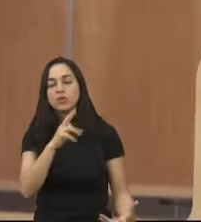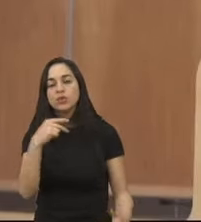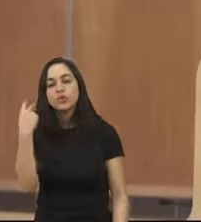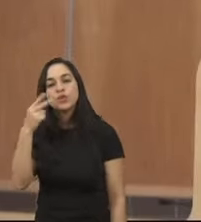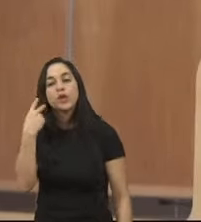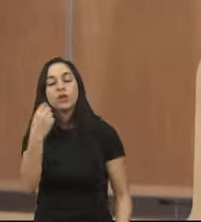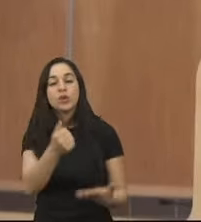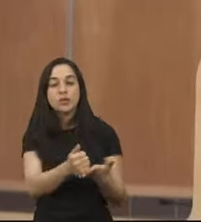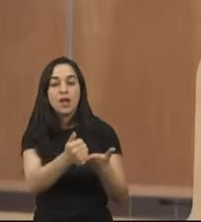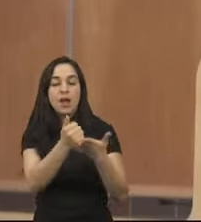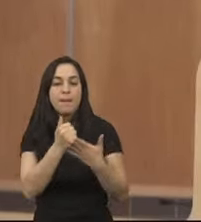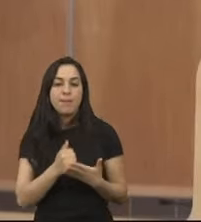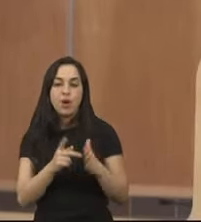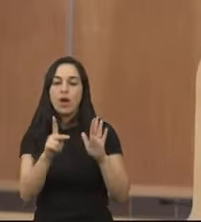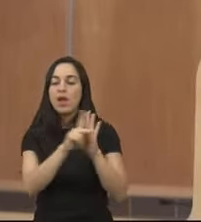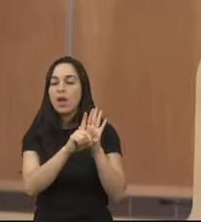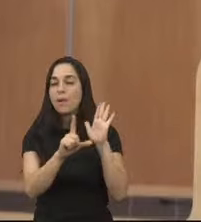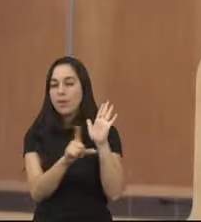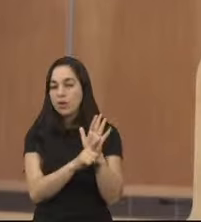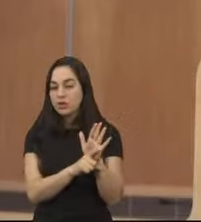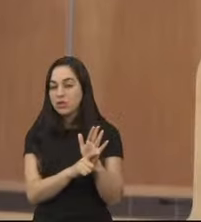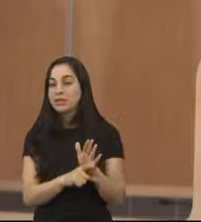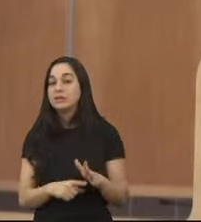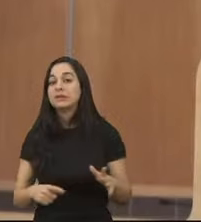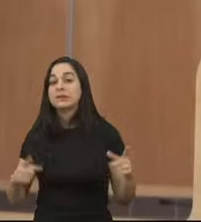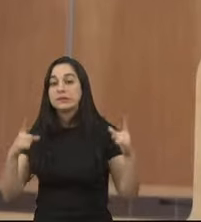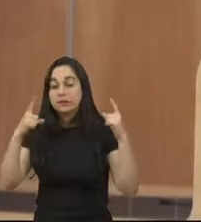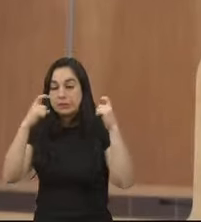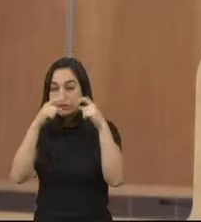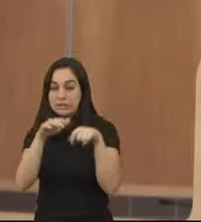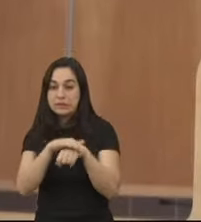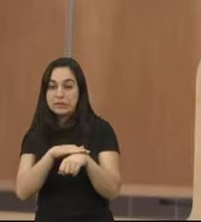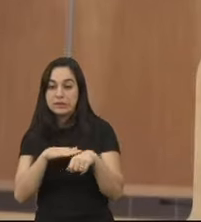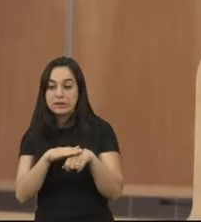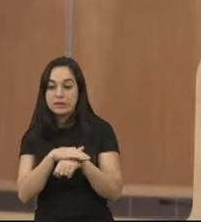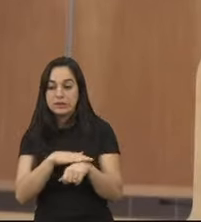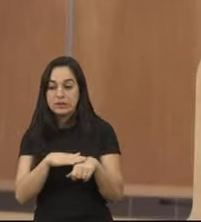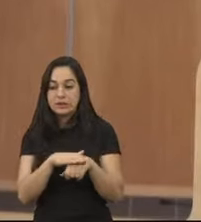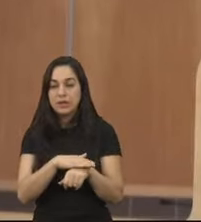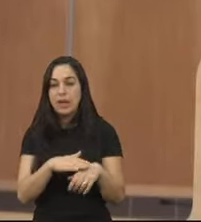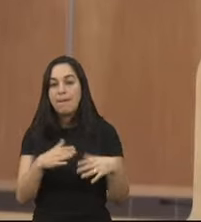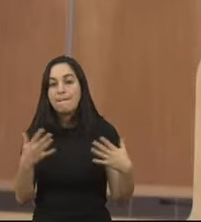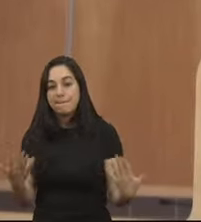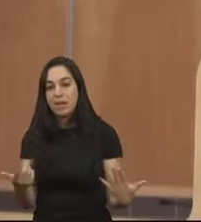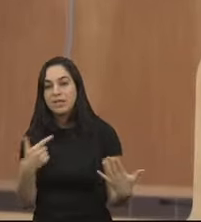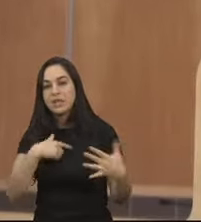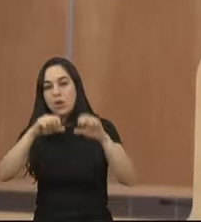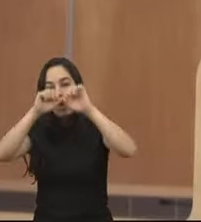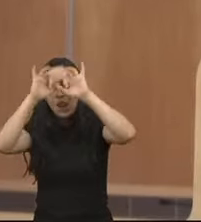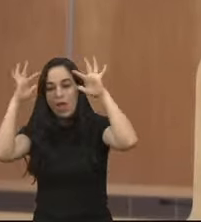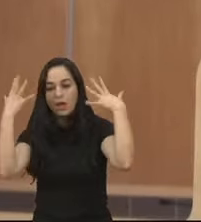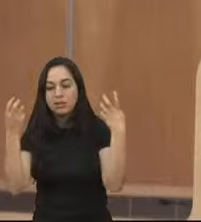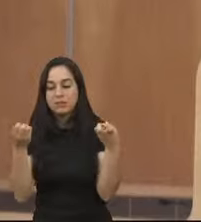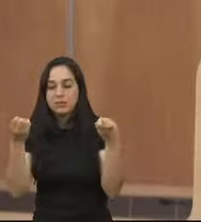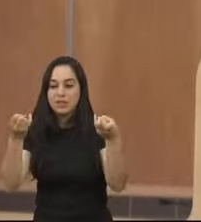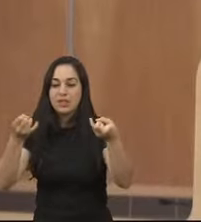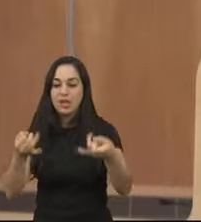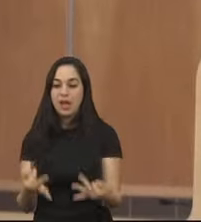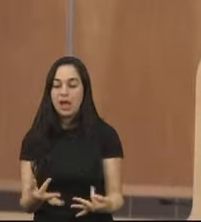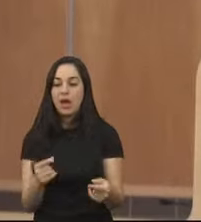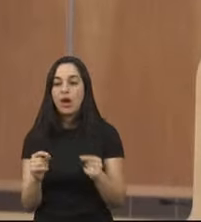É um projeto que é bastante polêmico, se a pessoa, de repente, não lê todo o projeto. Mas deixar aqui bem claro para vocês que a nossa ideia